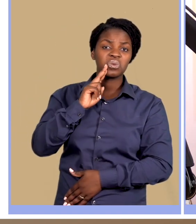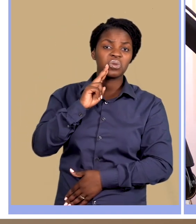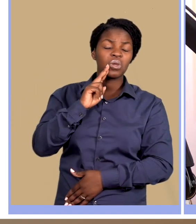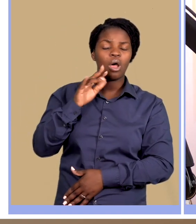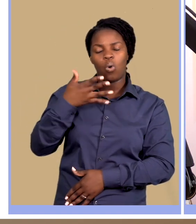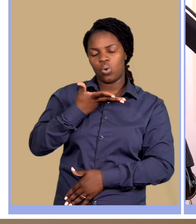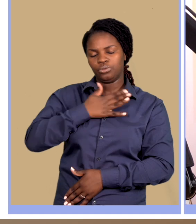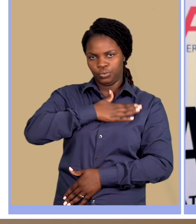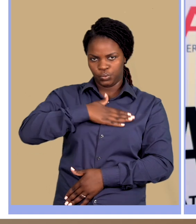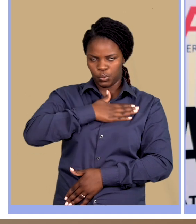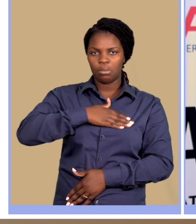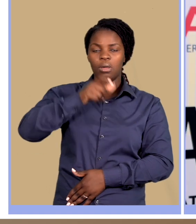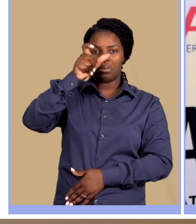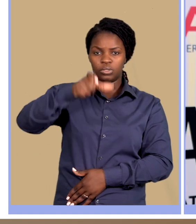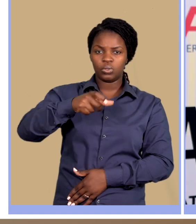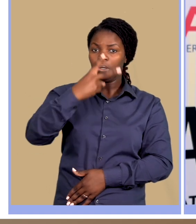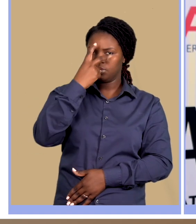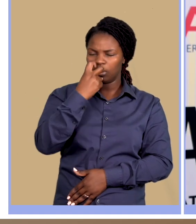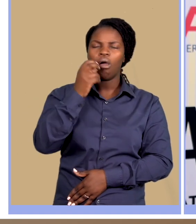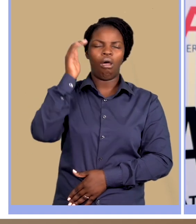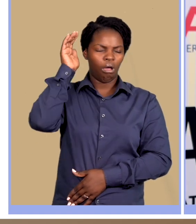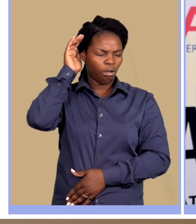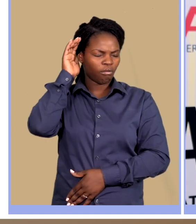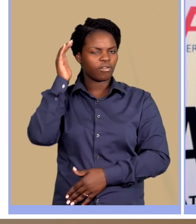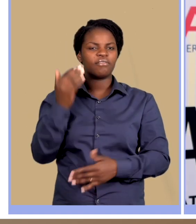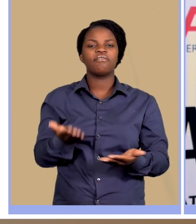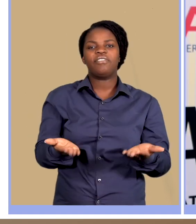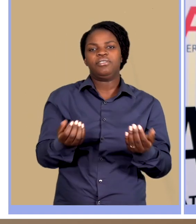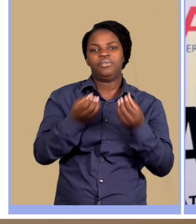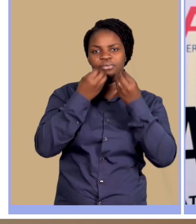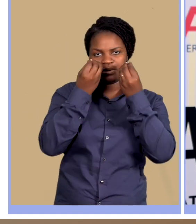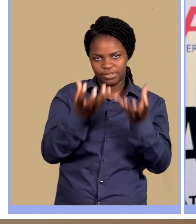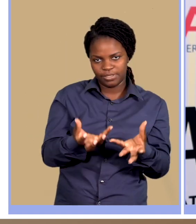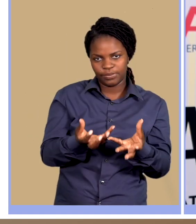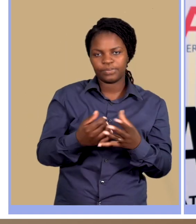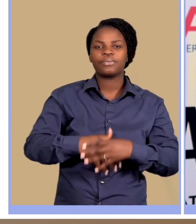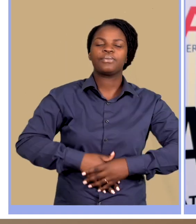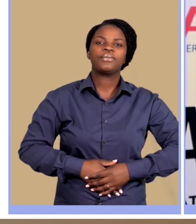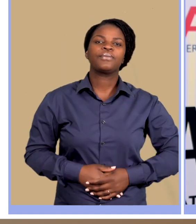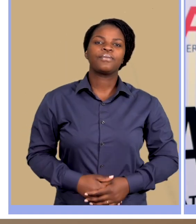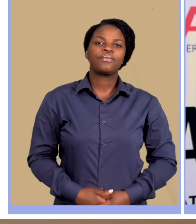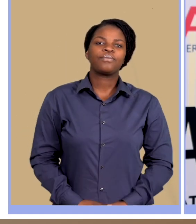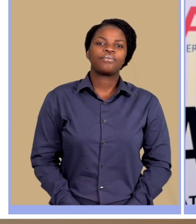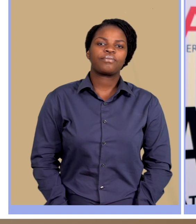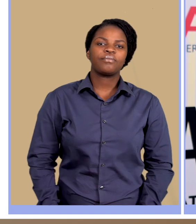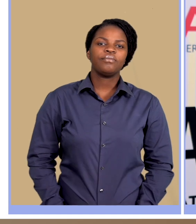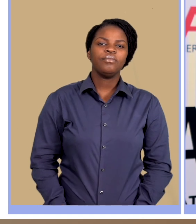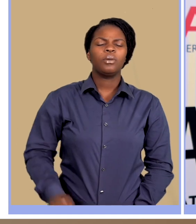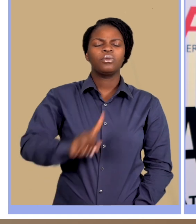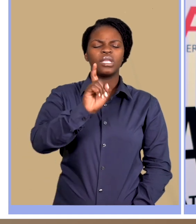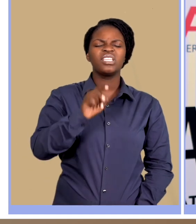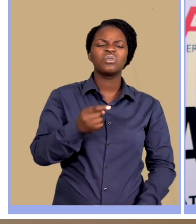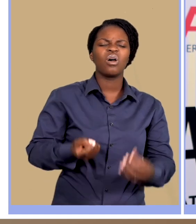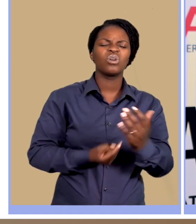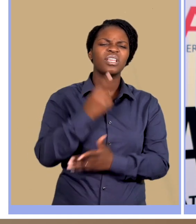acompanhar quais mensagens estão sendo traduzidas. Mas isso é feito na província de Cabo Delgado ou é uma ideia